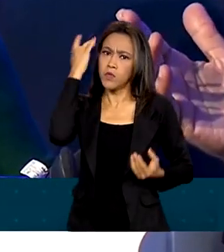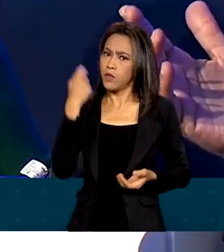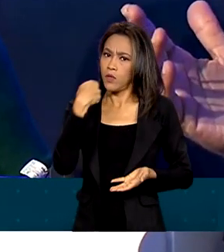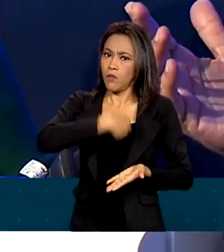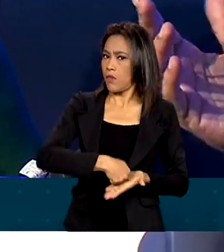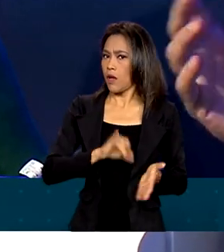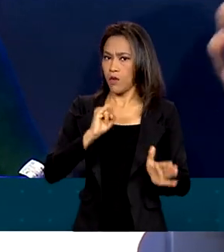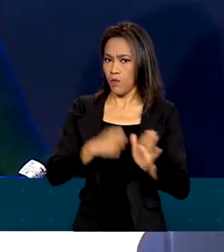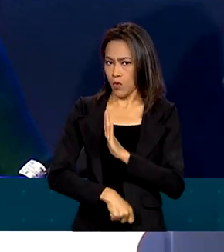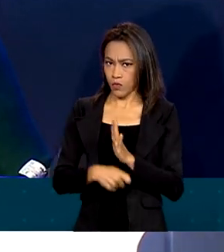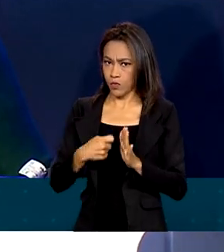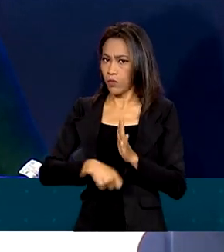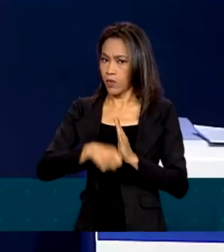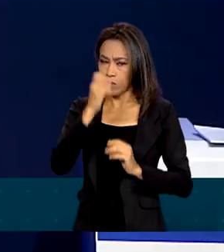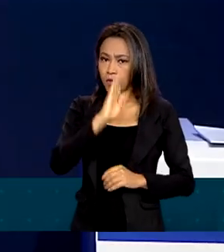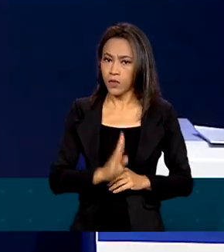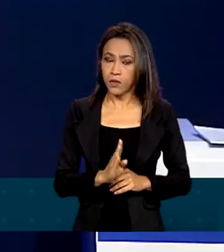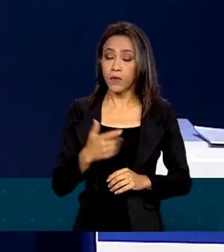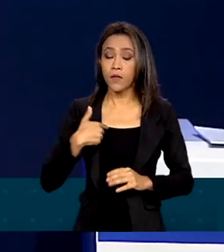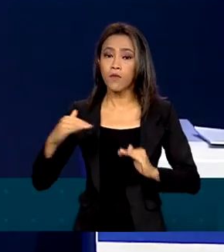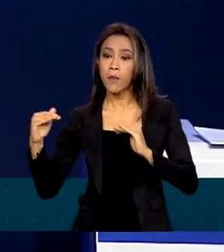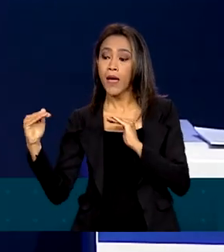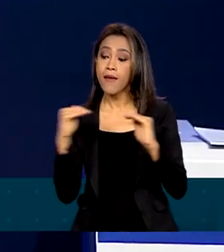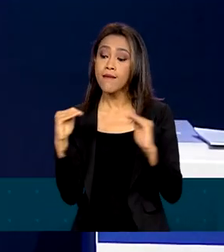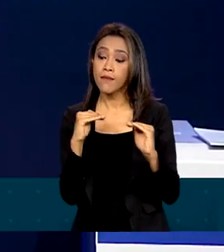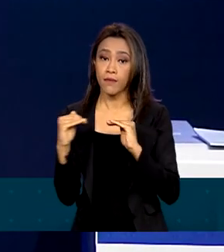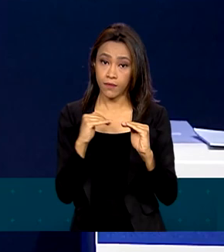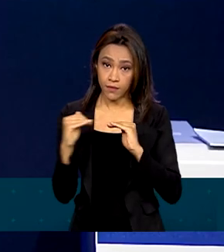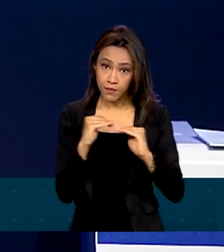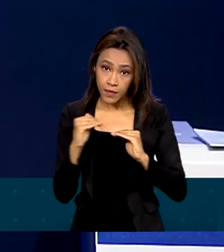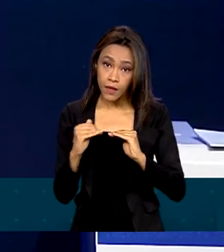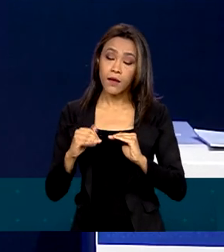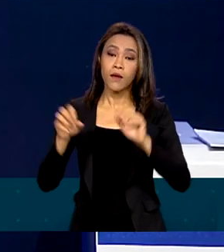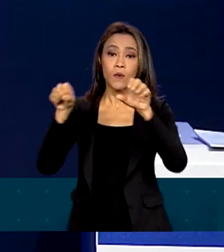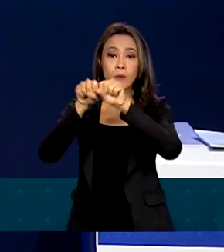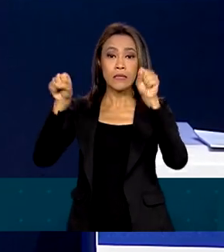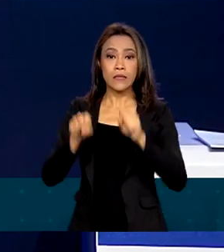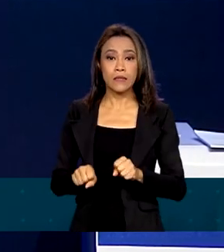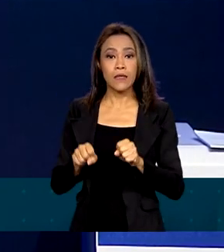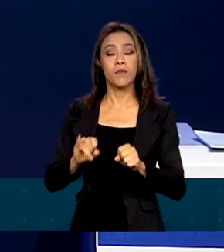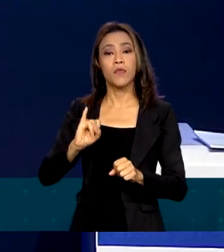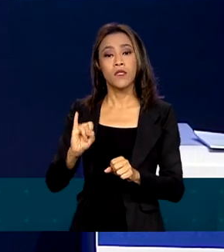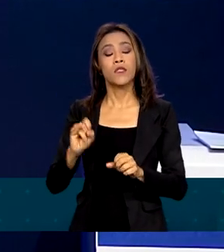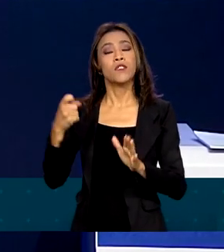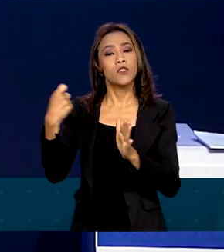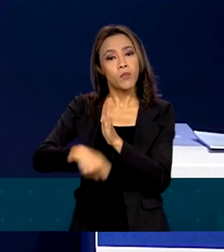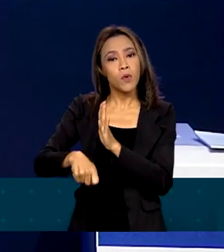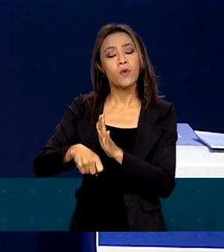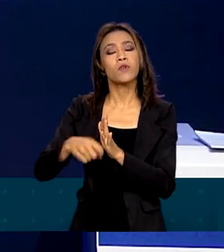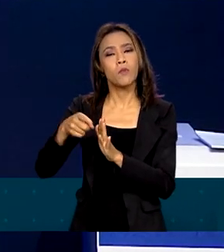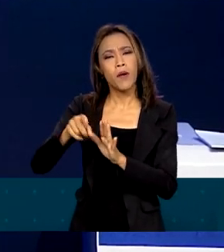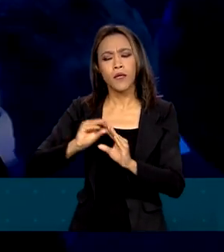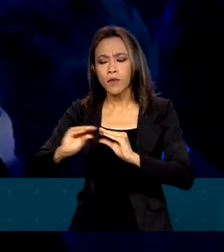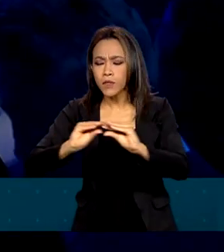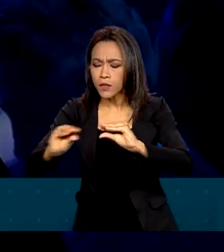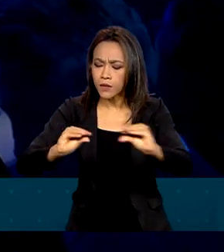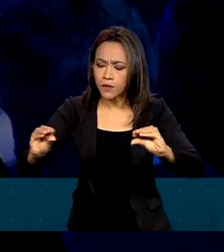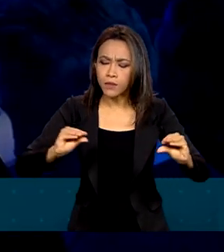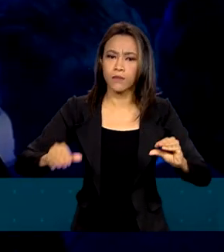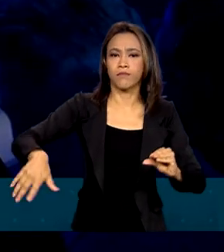imposto né então não são reequilibrar o sistema tributário brasileiro para melhorar a distribuição de renda no